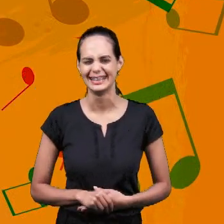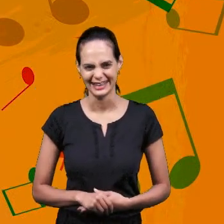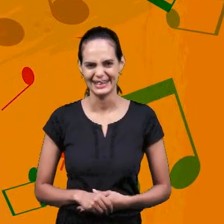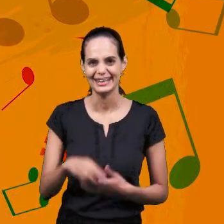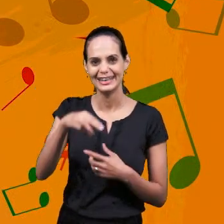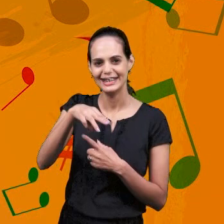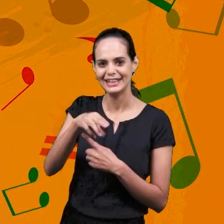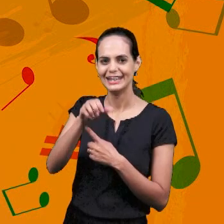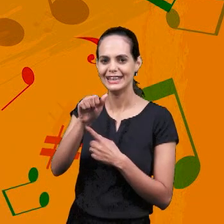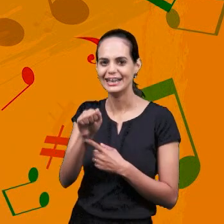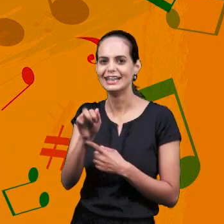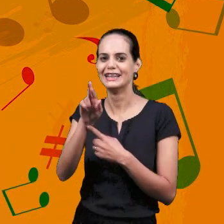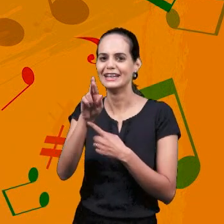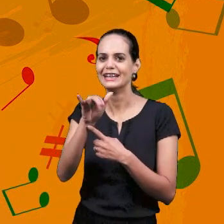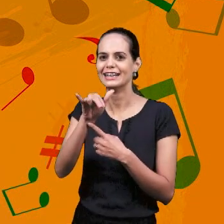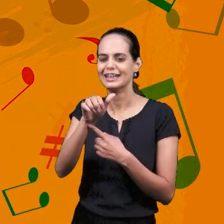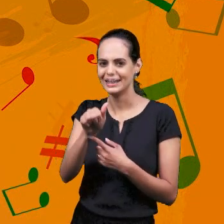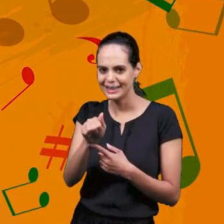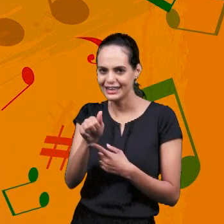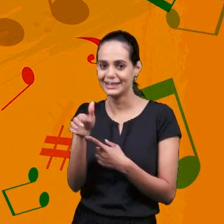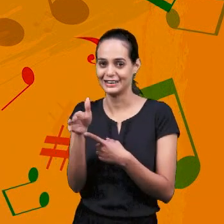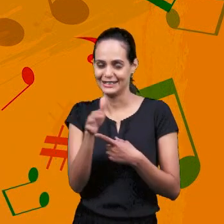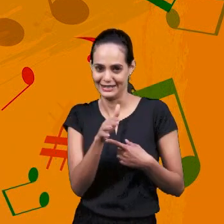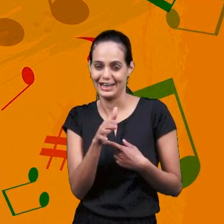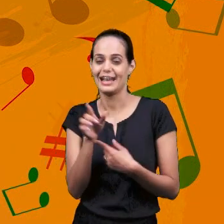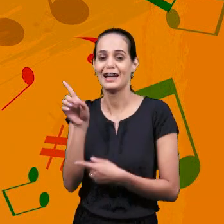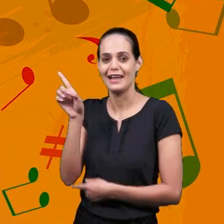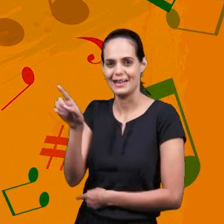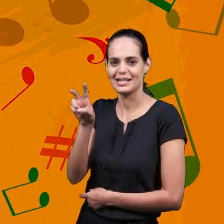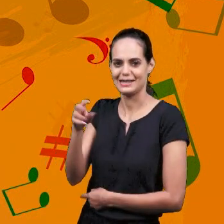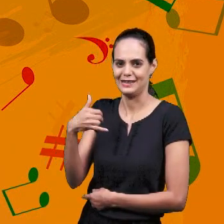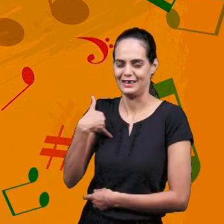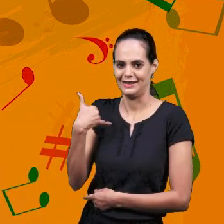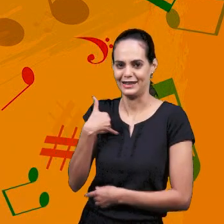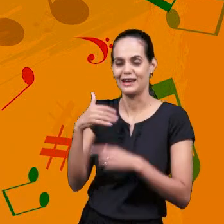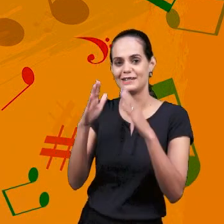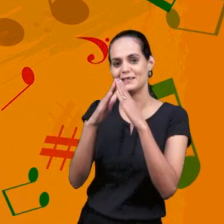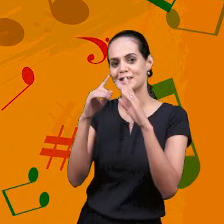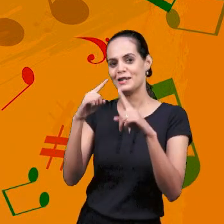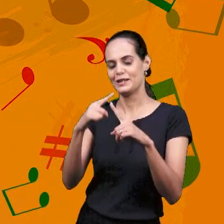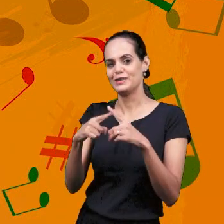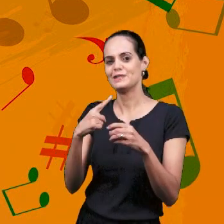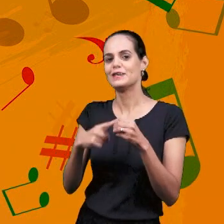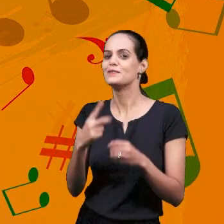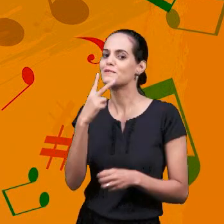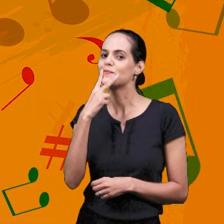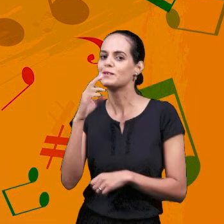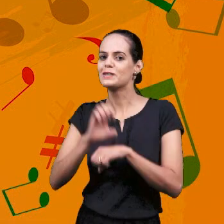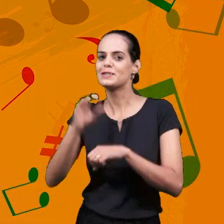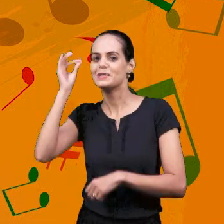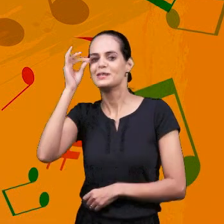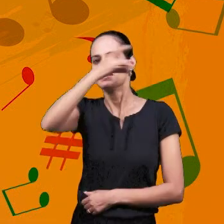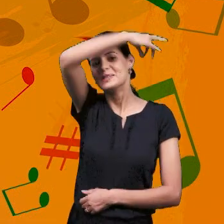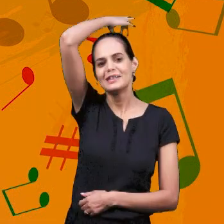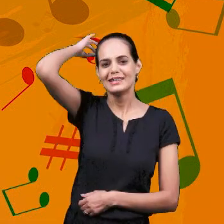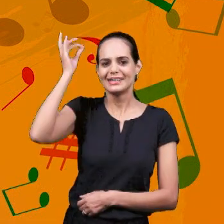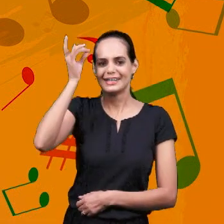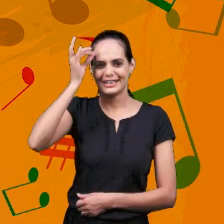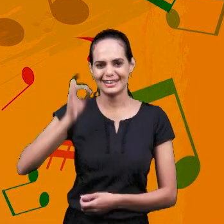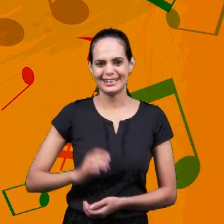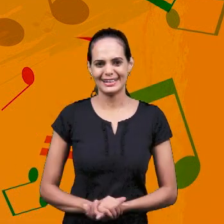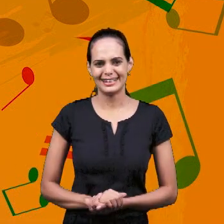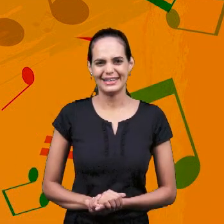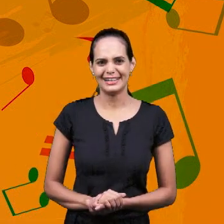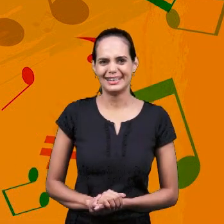Maria Eduarda tem 5 anos da igreja de Santo Antônio. Maria Eduarda a 5 ans de l'église de